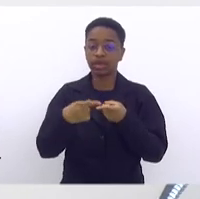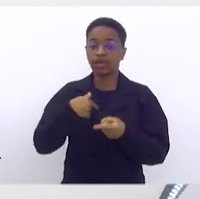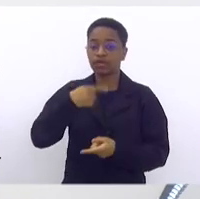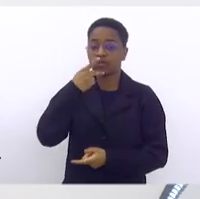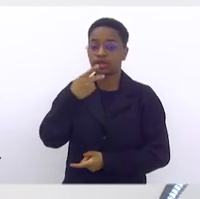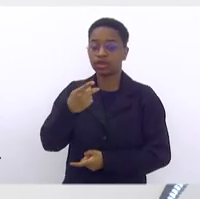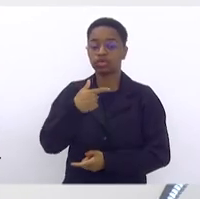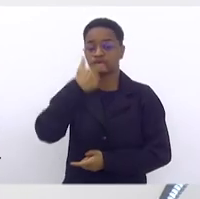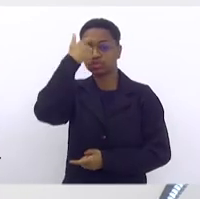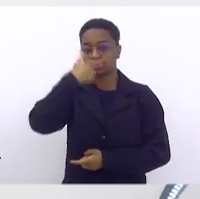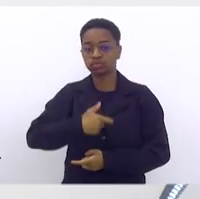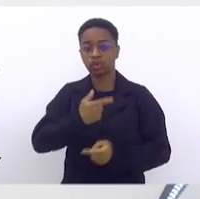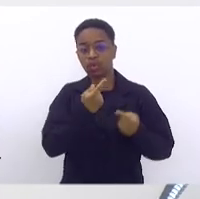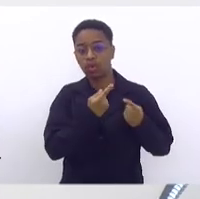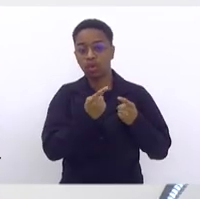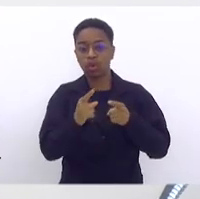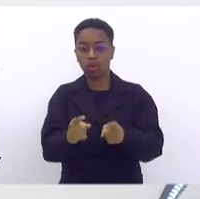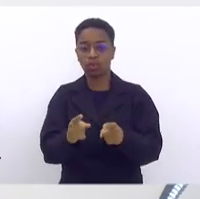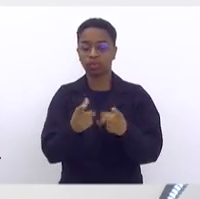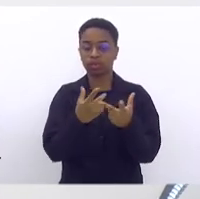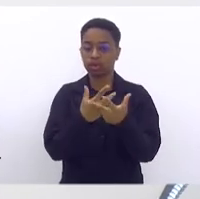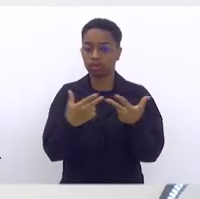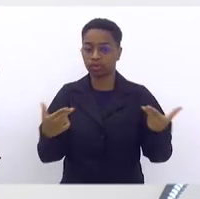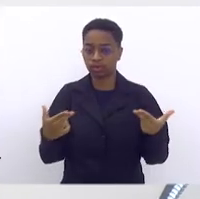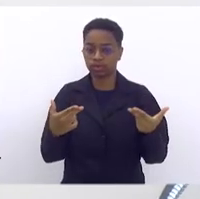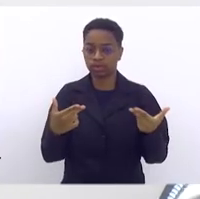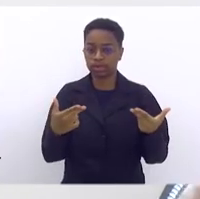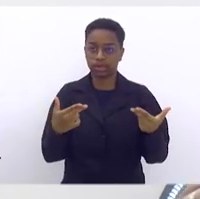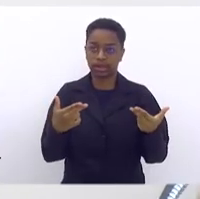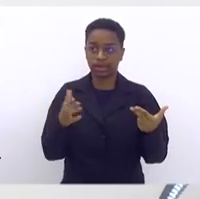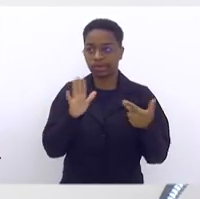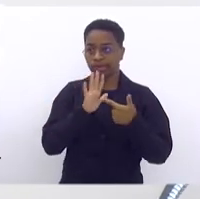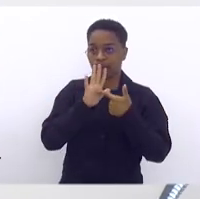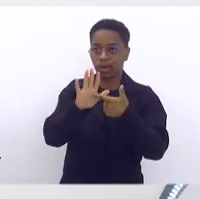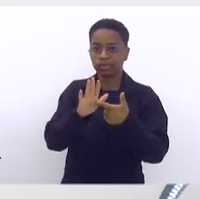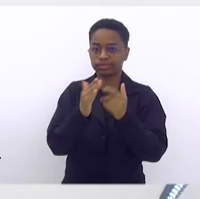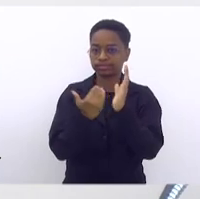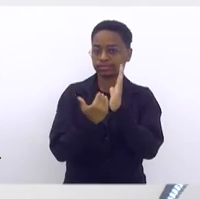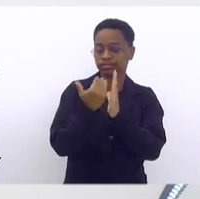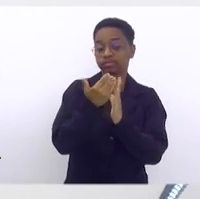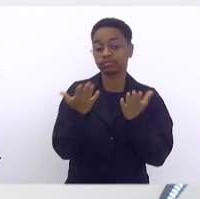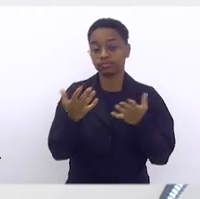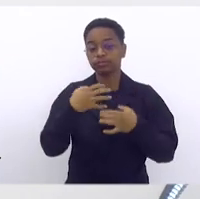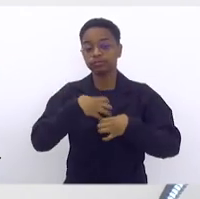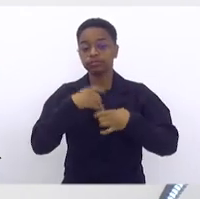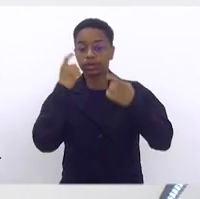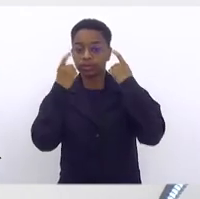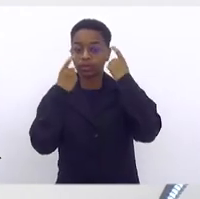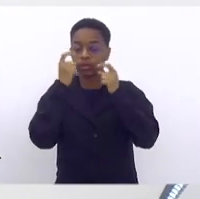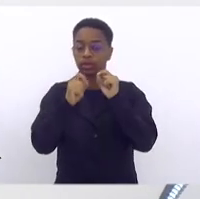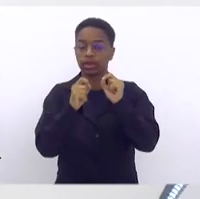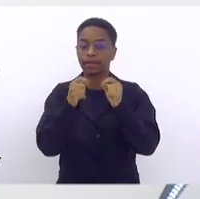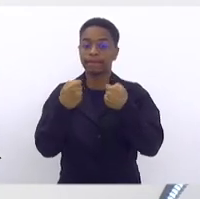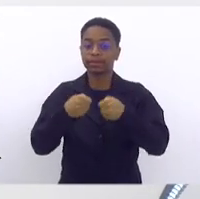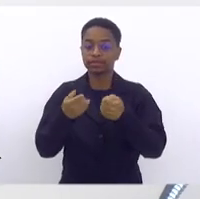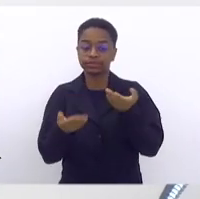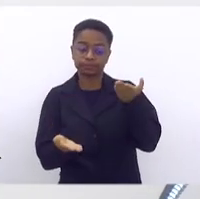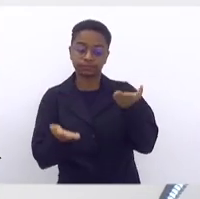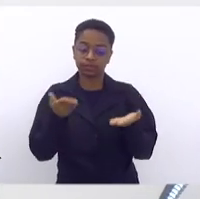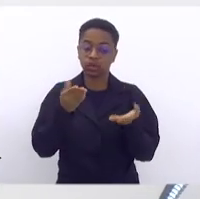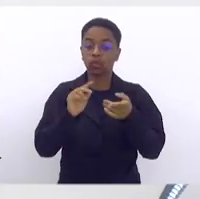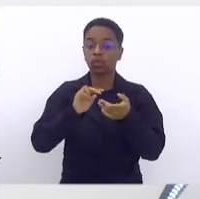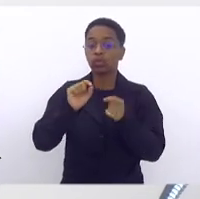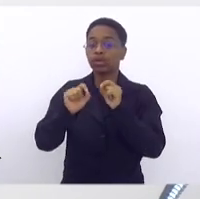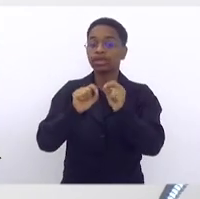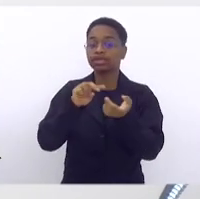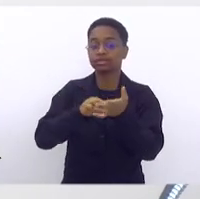sou contra alguma coisa que esteja em alta. Então, o que me preocupa é, a gente tem que colocar na balança o que é discurso de